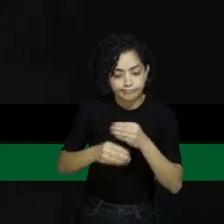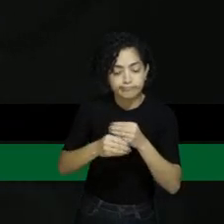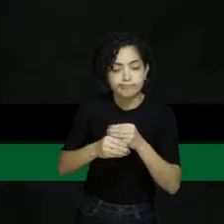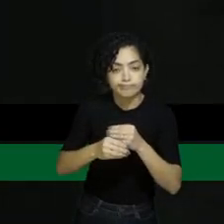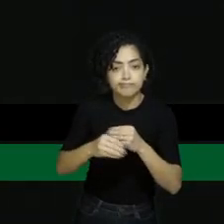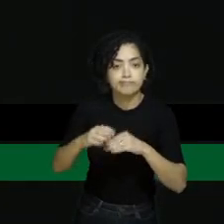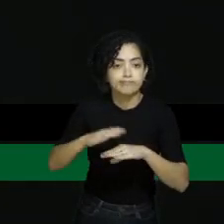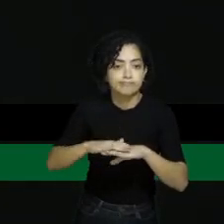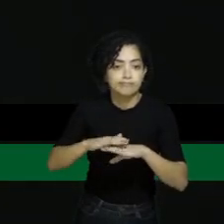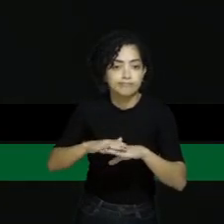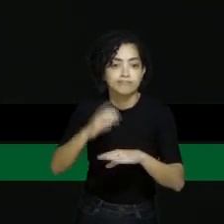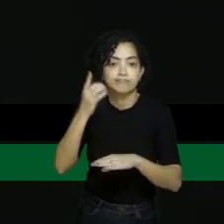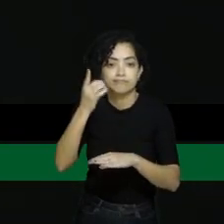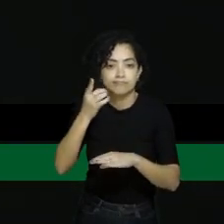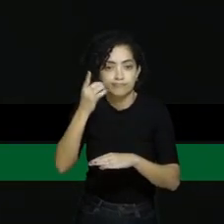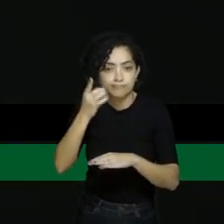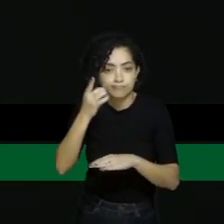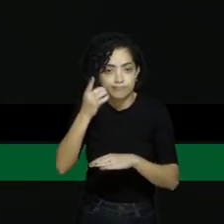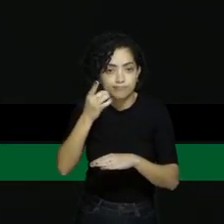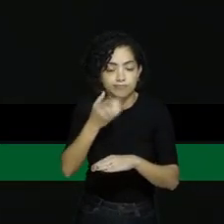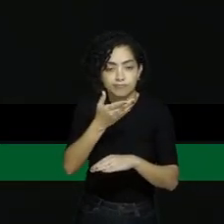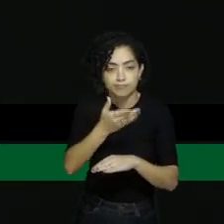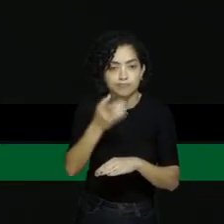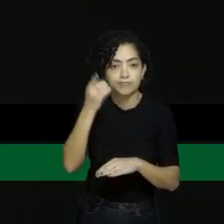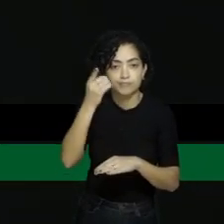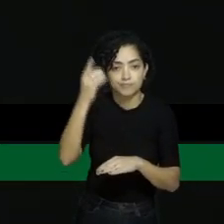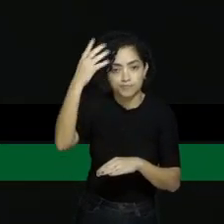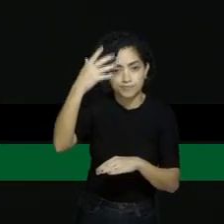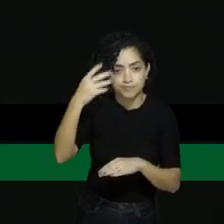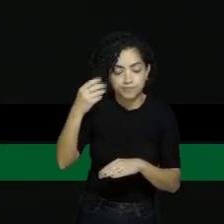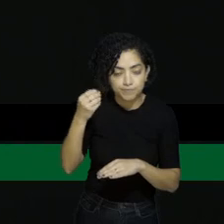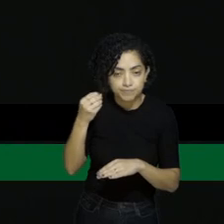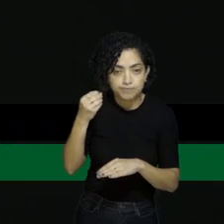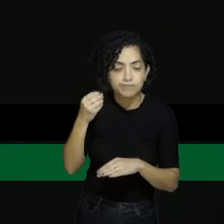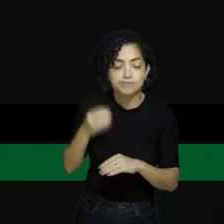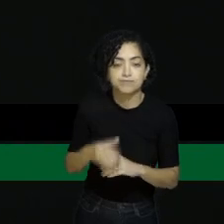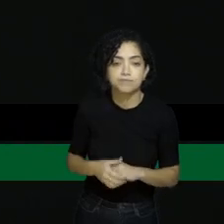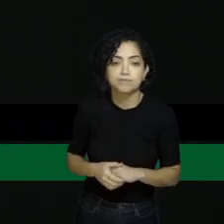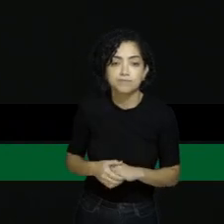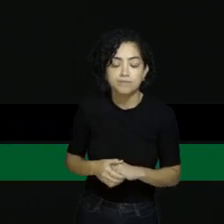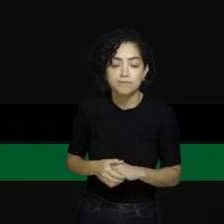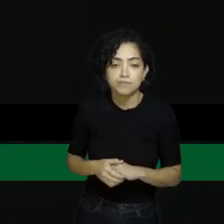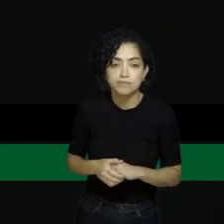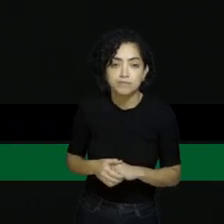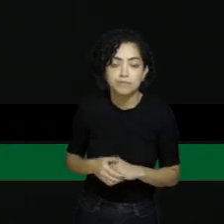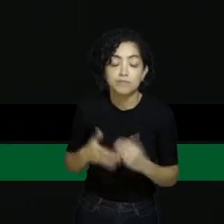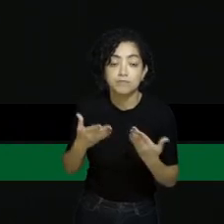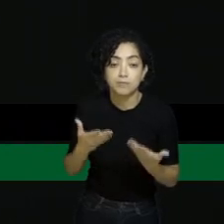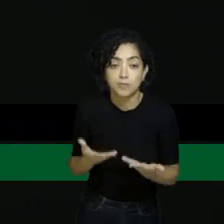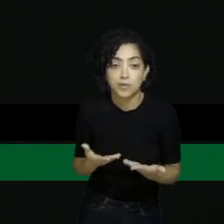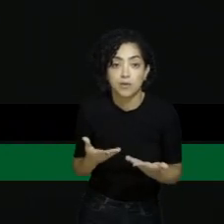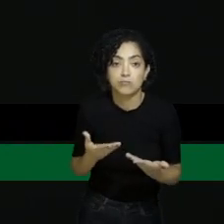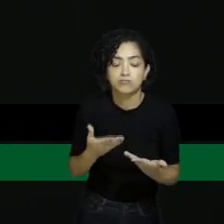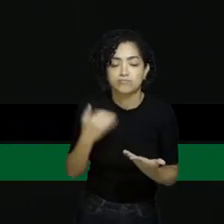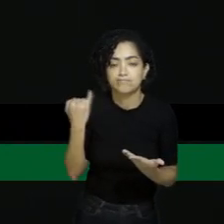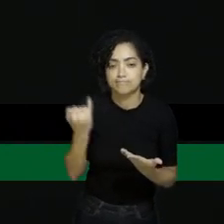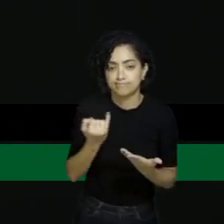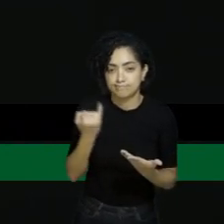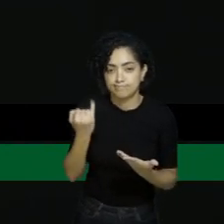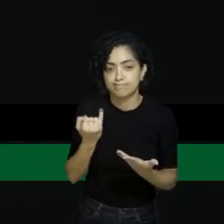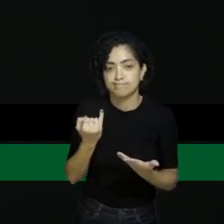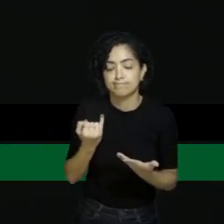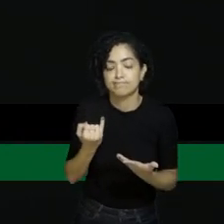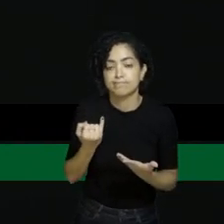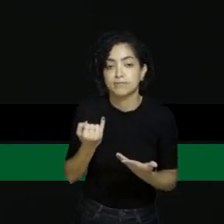parlamentares, centralmente através da deputada Luciane Carminati, e que tem sido fundamental.